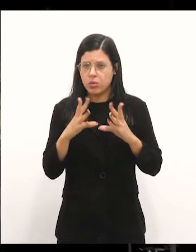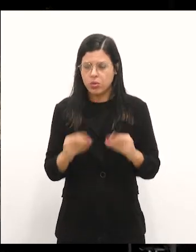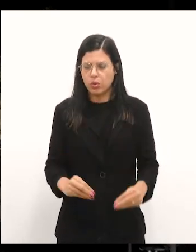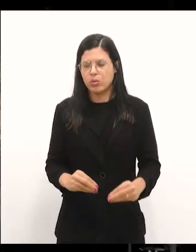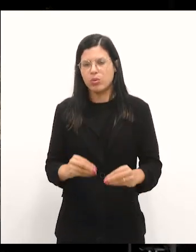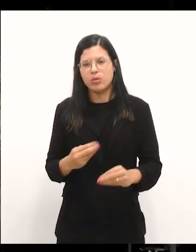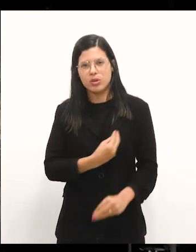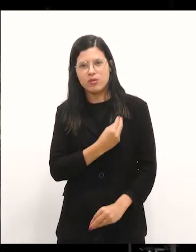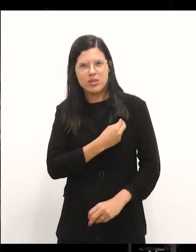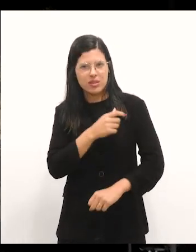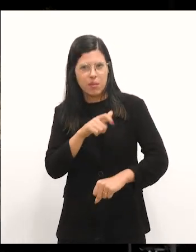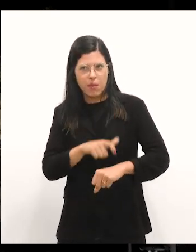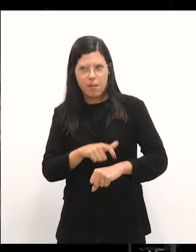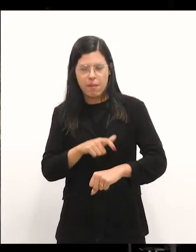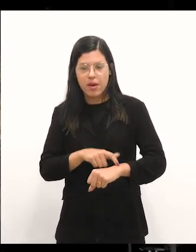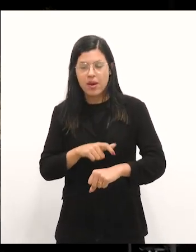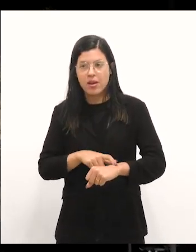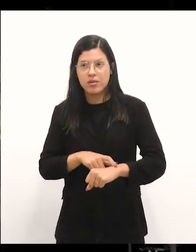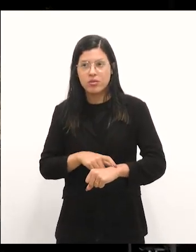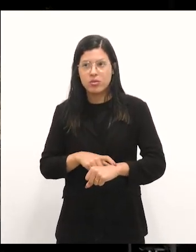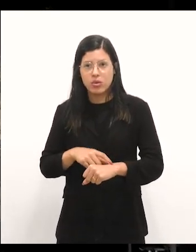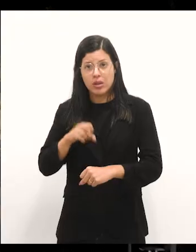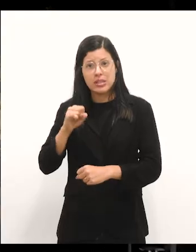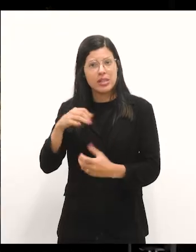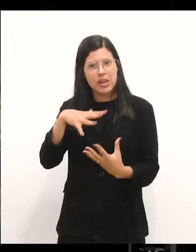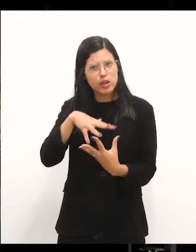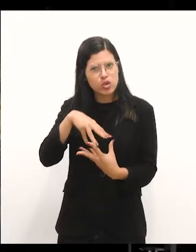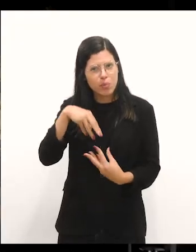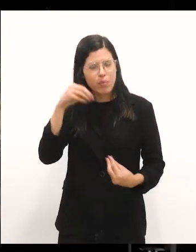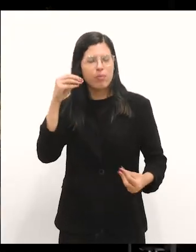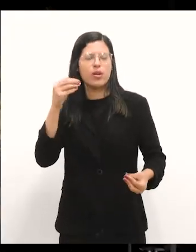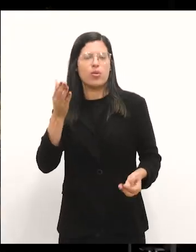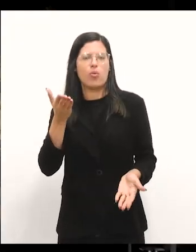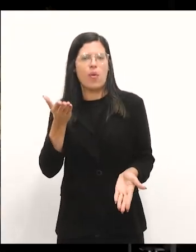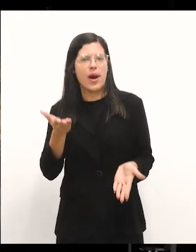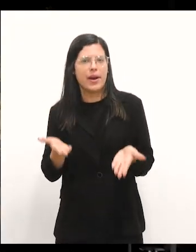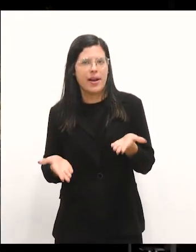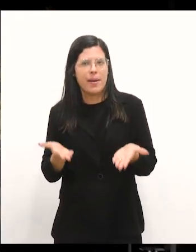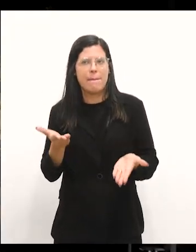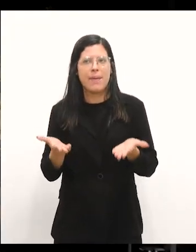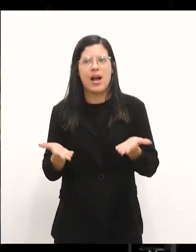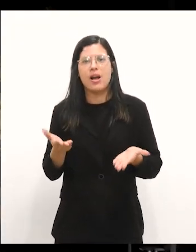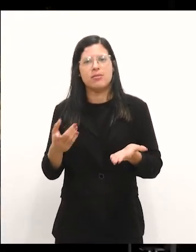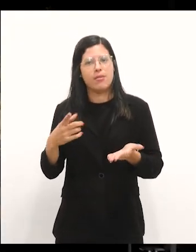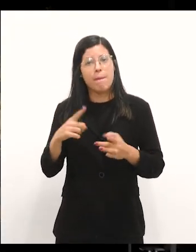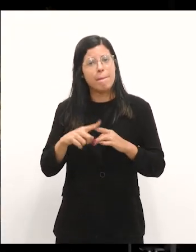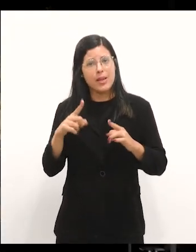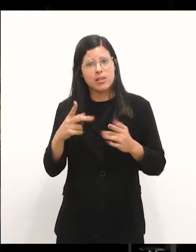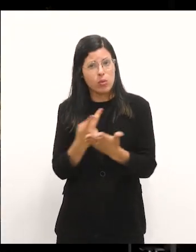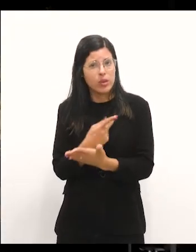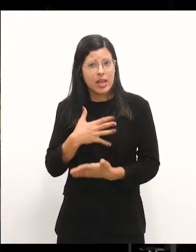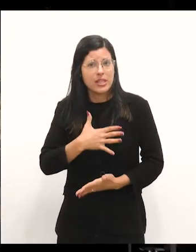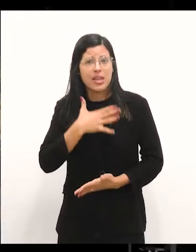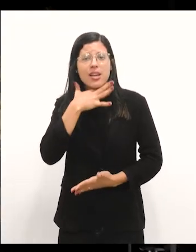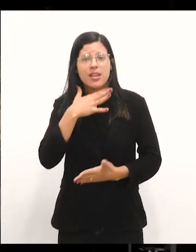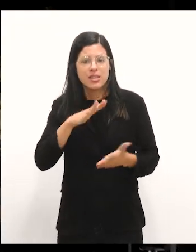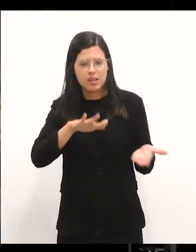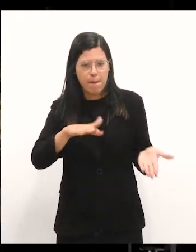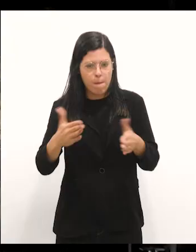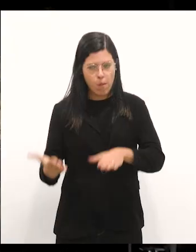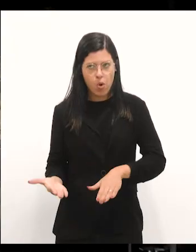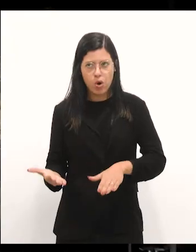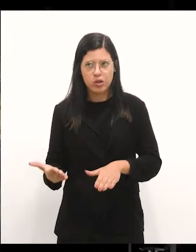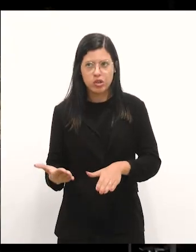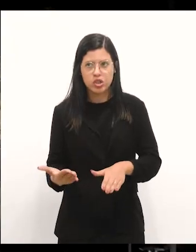gente passa por esse momento, mesmo que seja um espírito equilibrado, um espírito que tem, ele vai ter essa crise da morte, né?